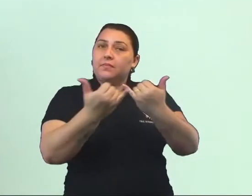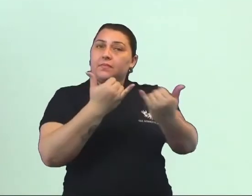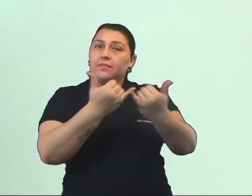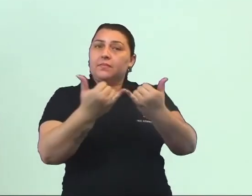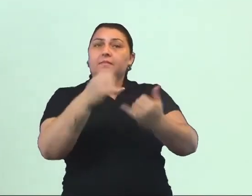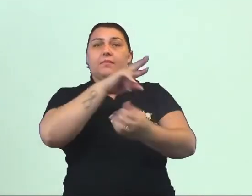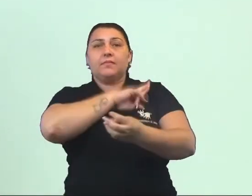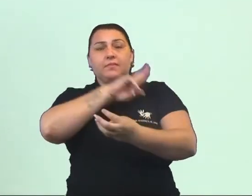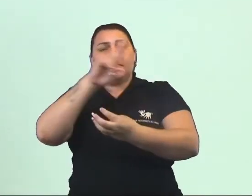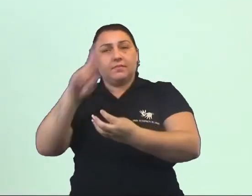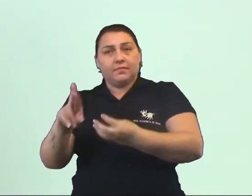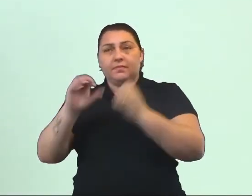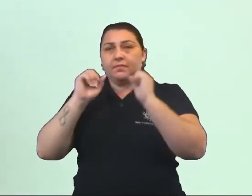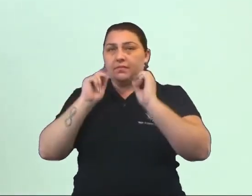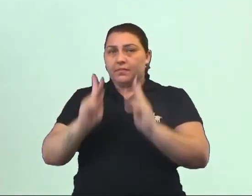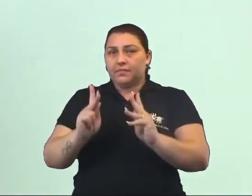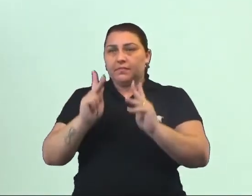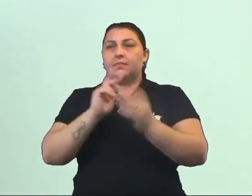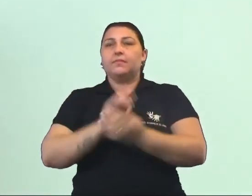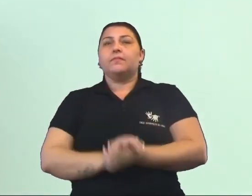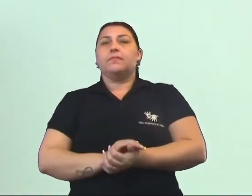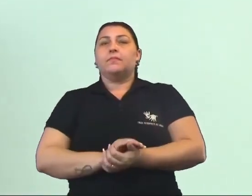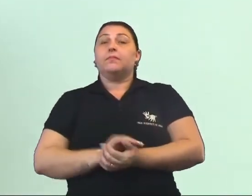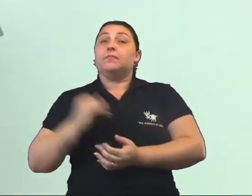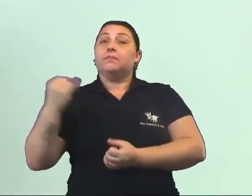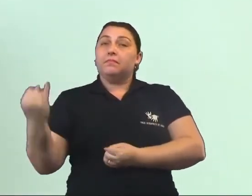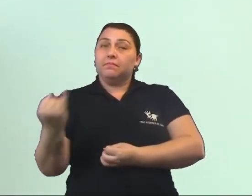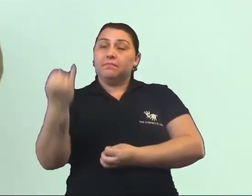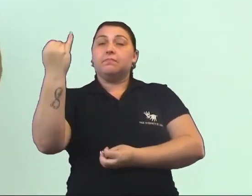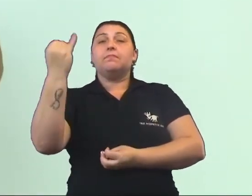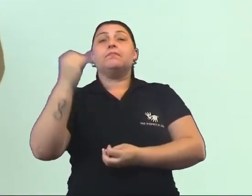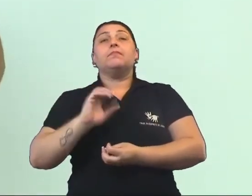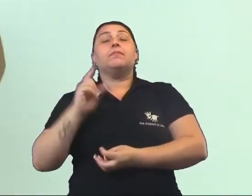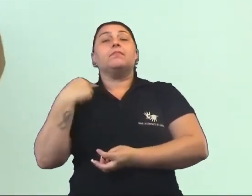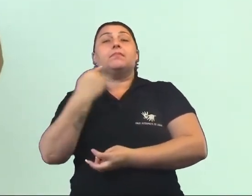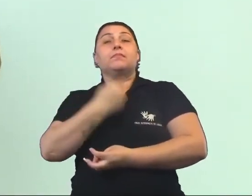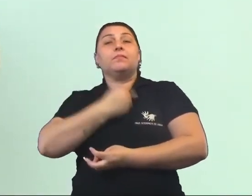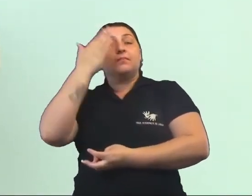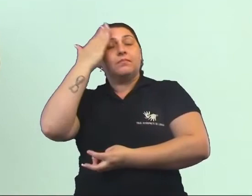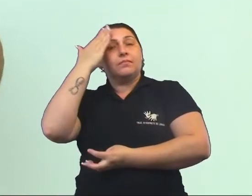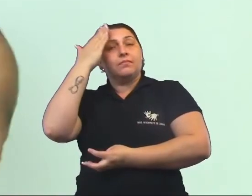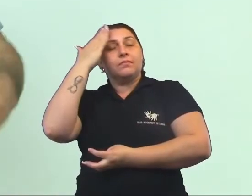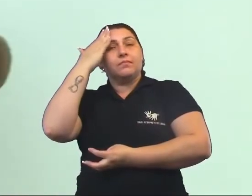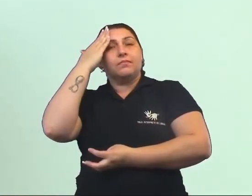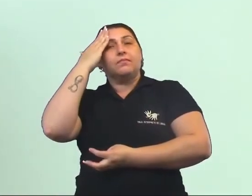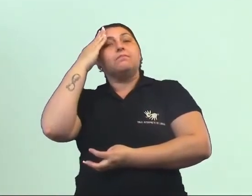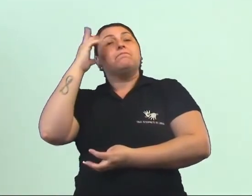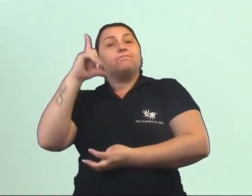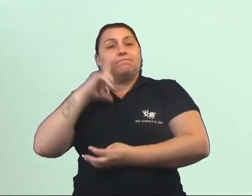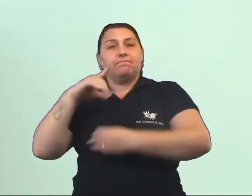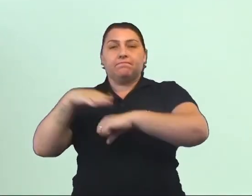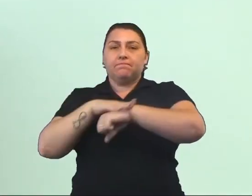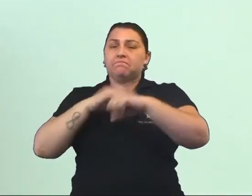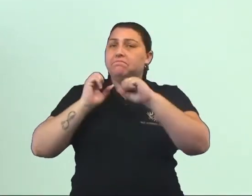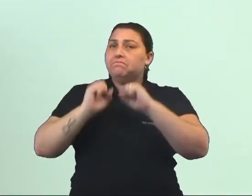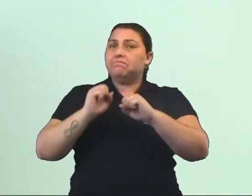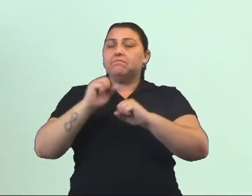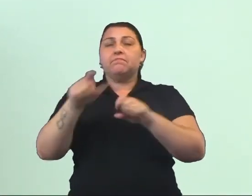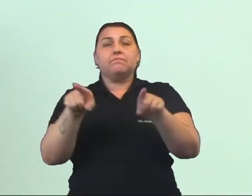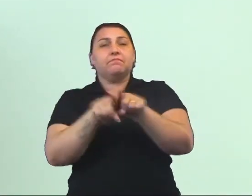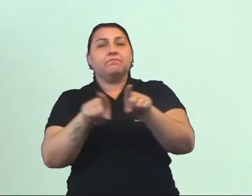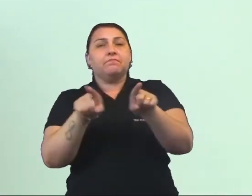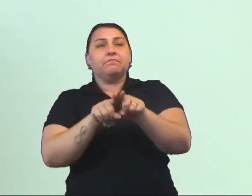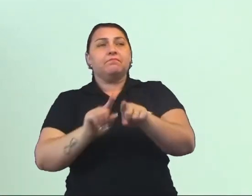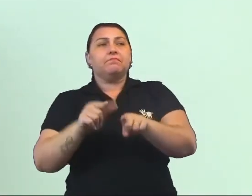as religiões, ok? Então é muito importante a gente compreender isso para que haja um diálogo. Eu poderia colocar